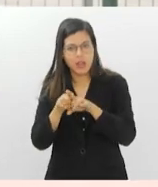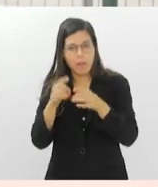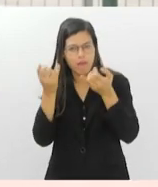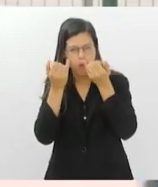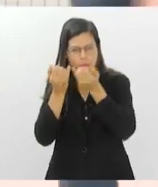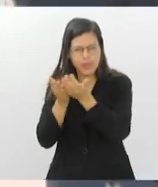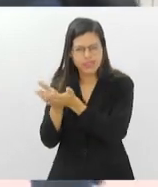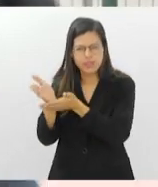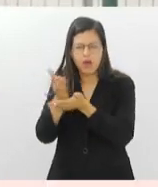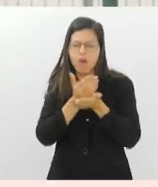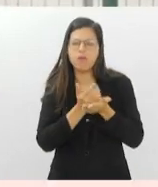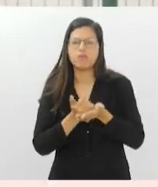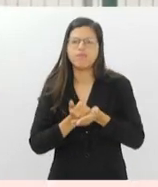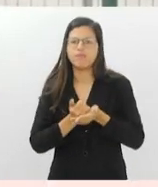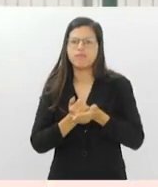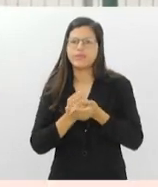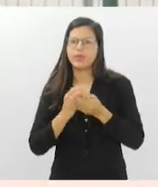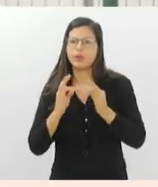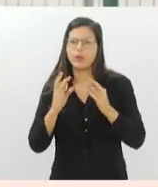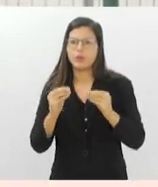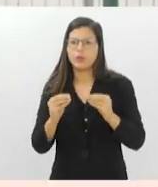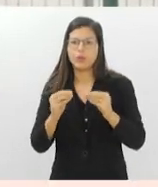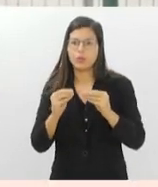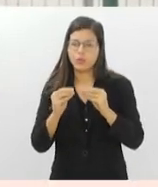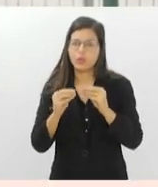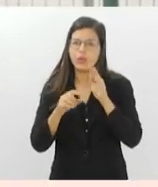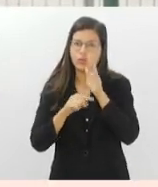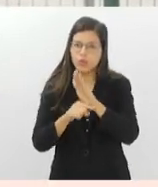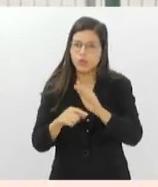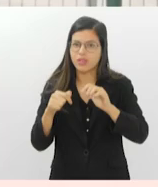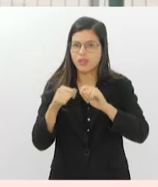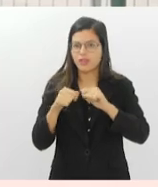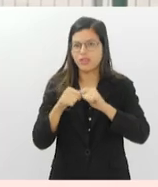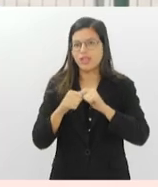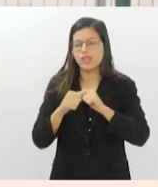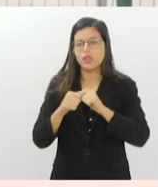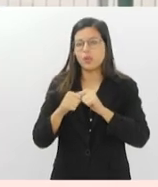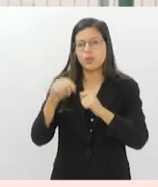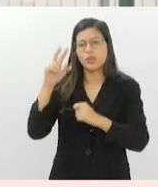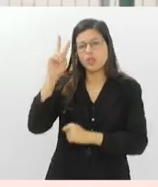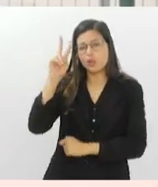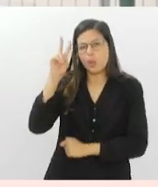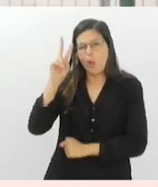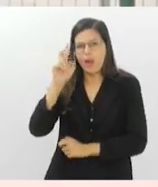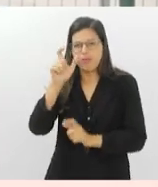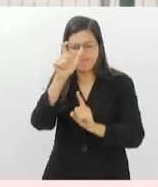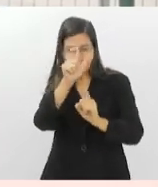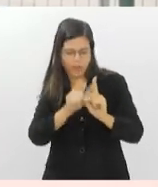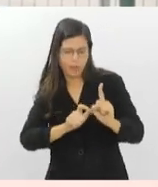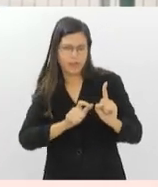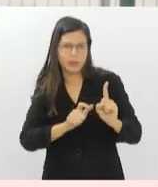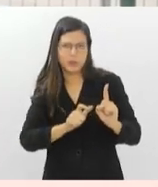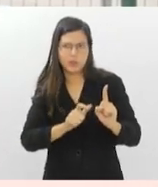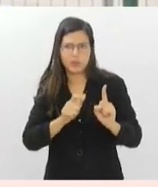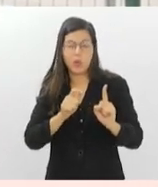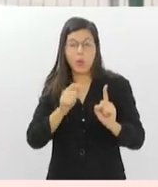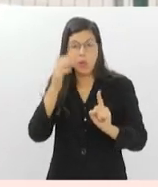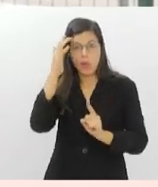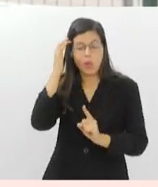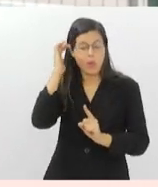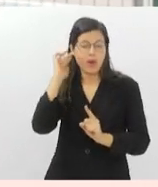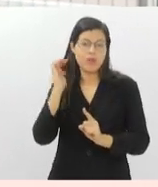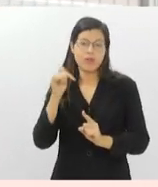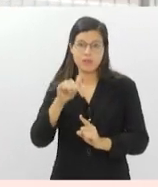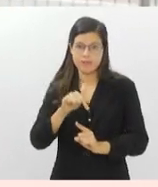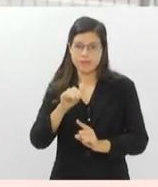isso compõe quando você está tratando da biografia, da história de alguém, né? E o ghostwriter, ele